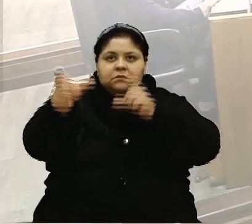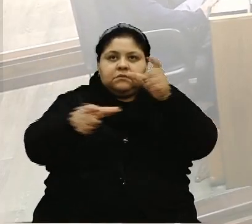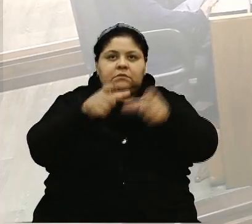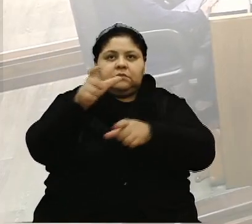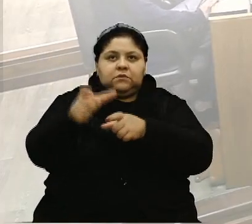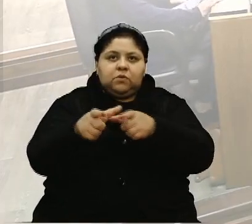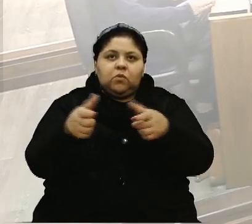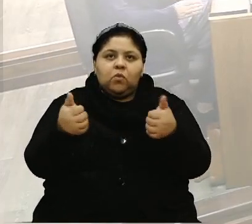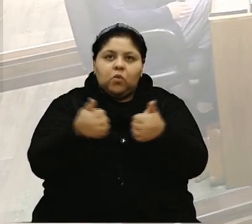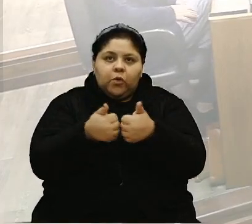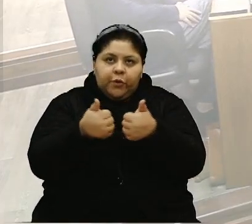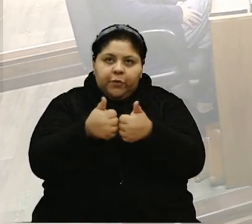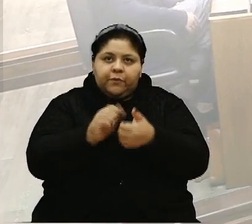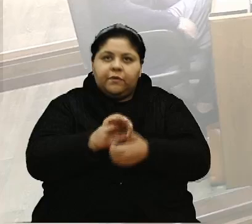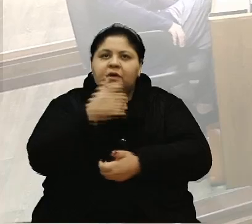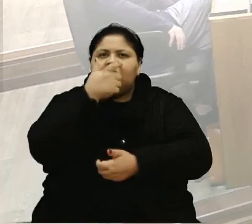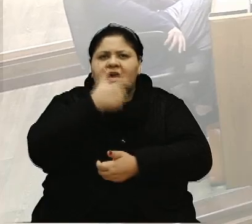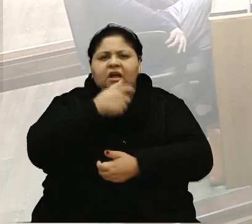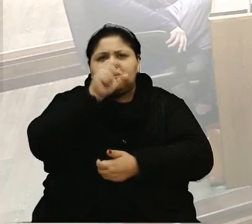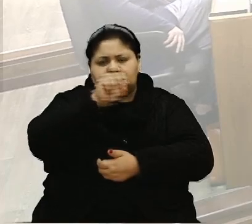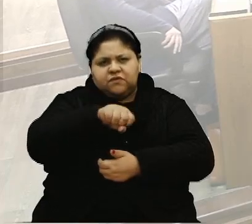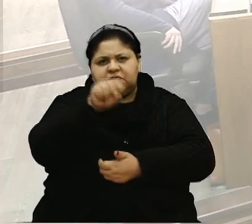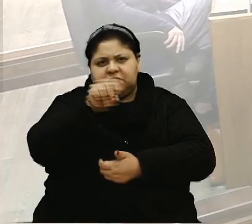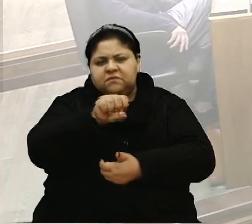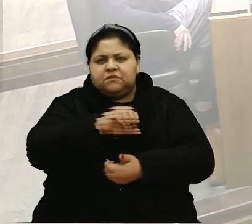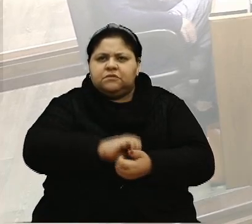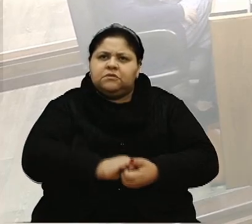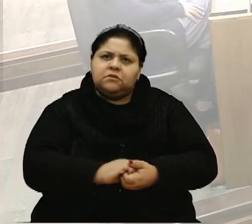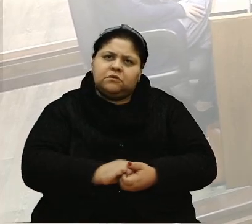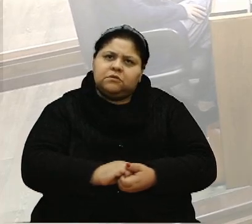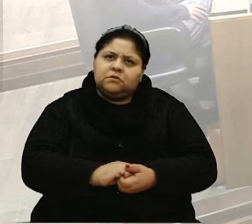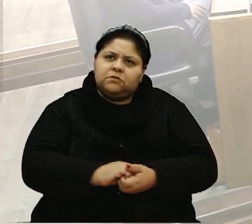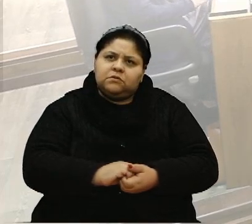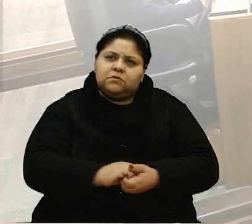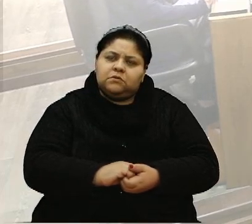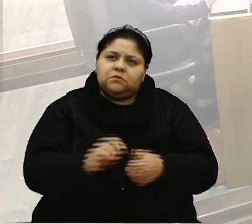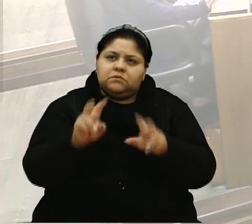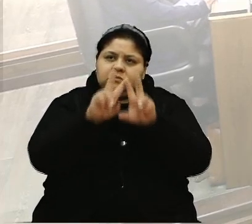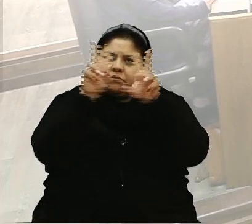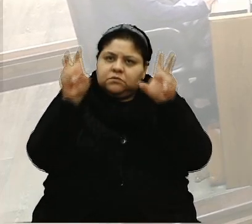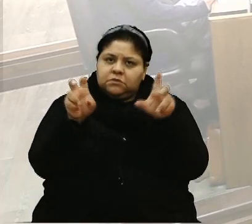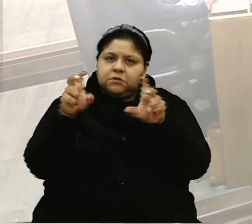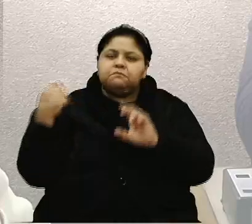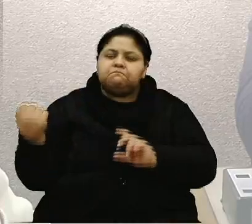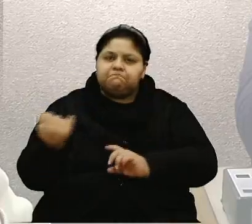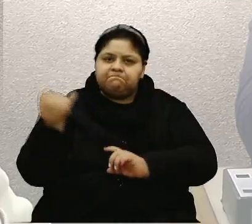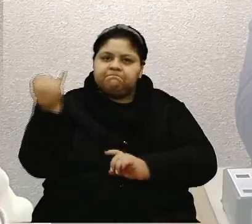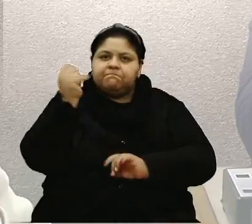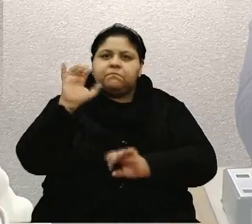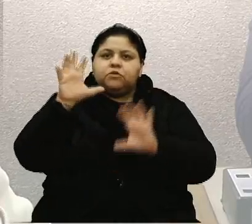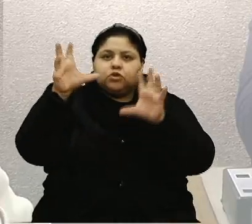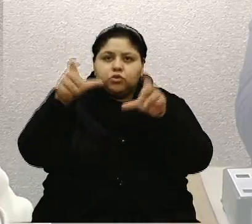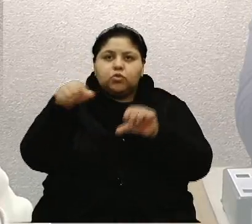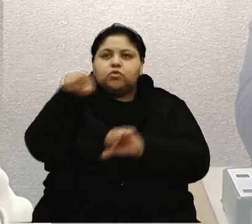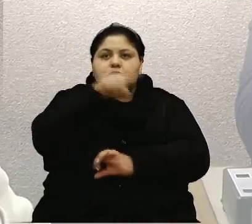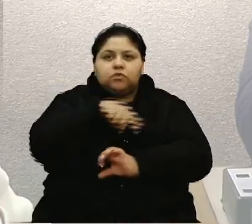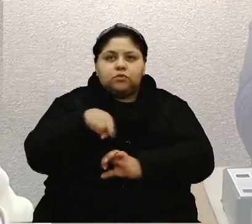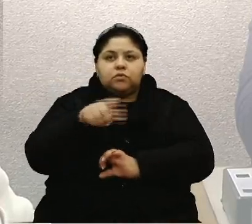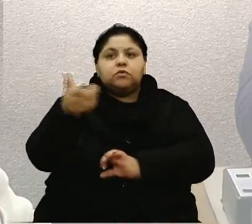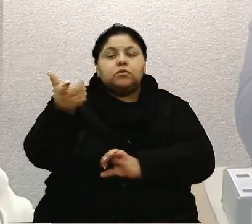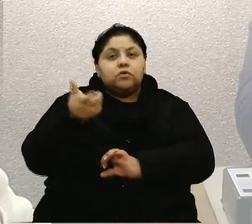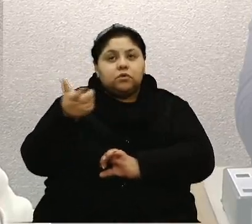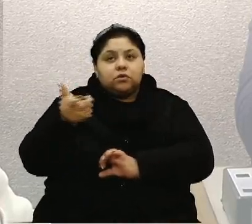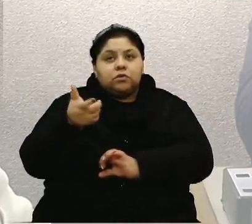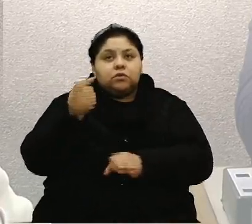hoje no plenário, acho que sim, acho que é uma pauta, né, uma moção muito importante. Todos nós aqui queremos que